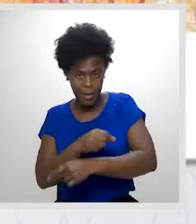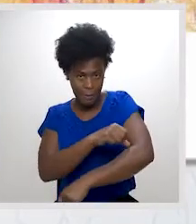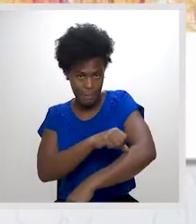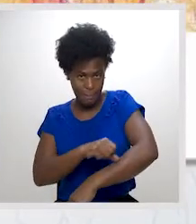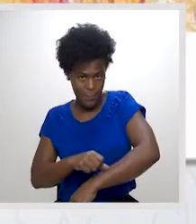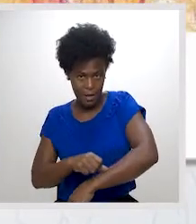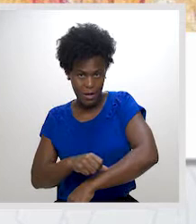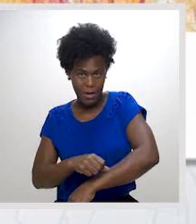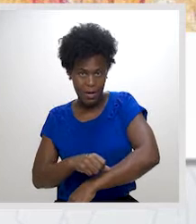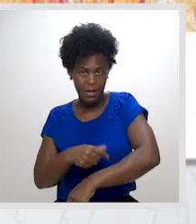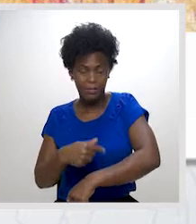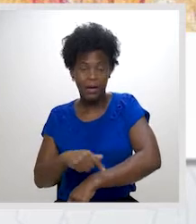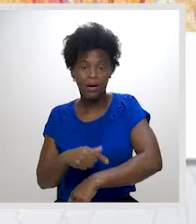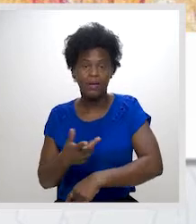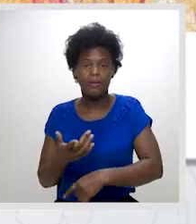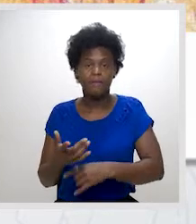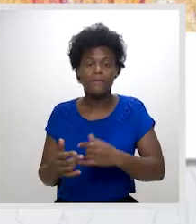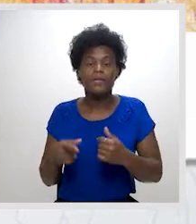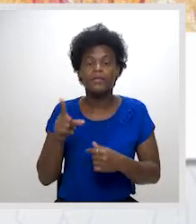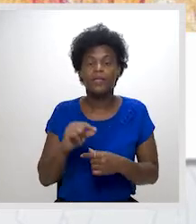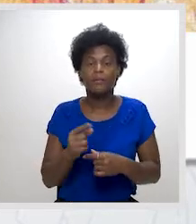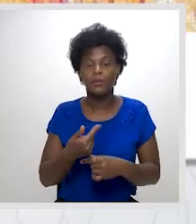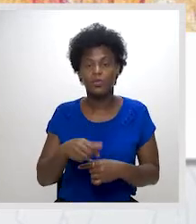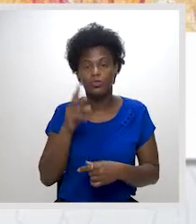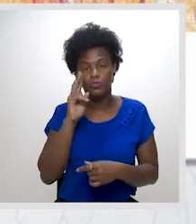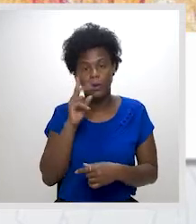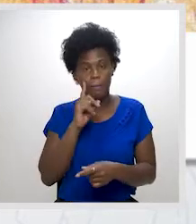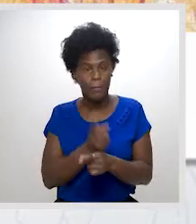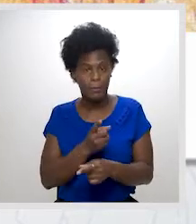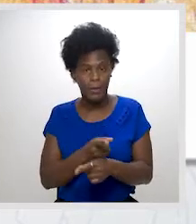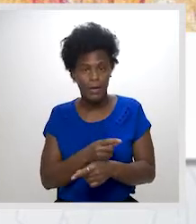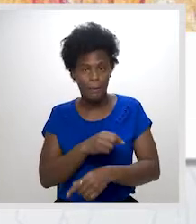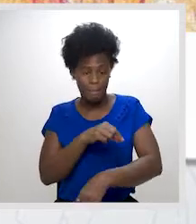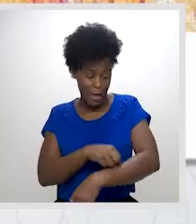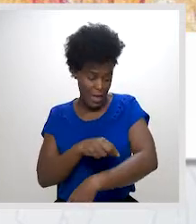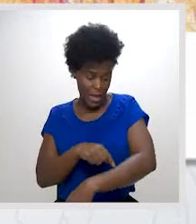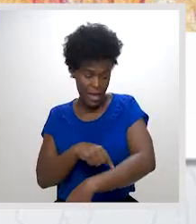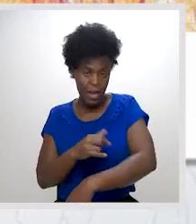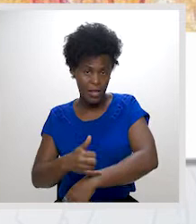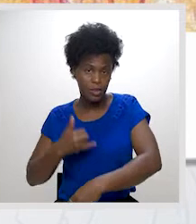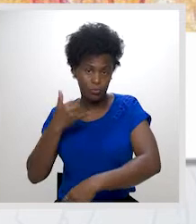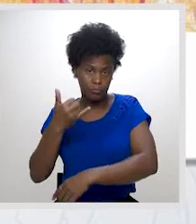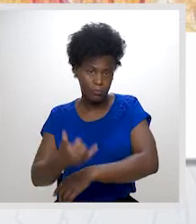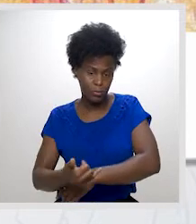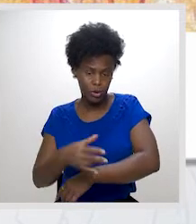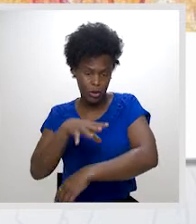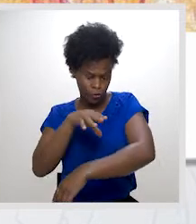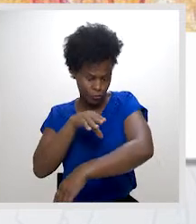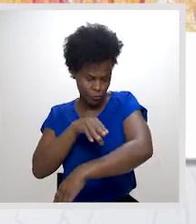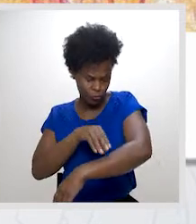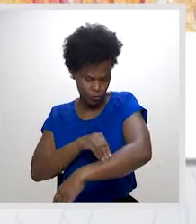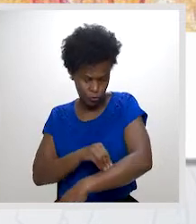pele afetada nos tecidos e também vimos a mesma pele depois de se